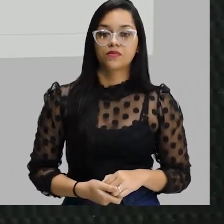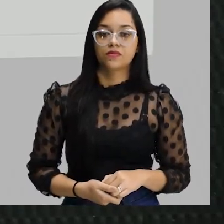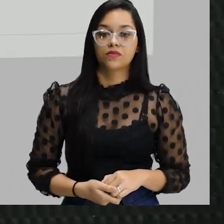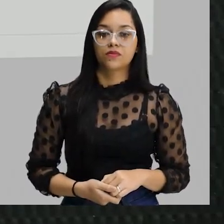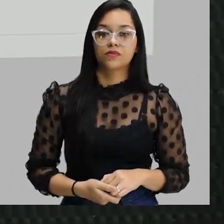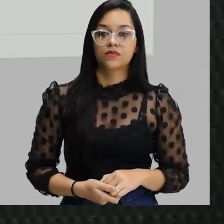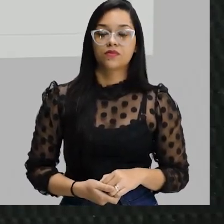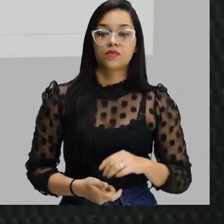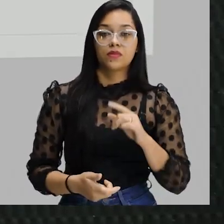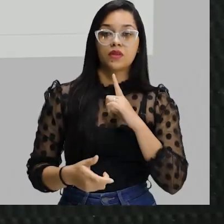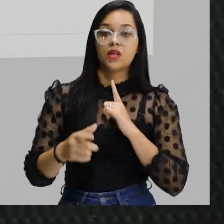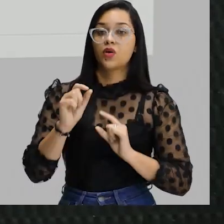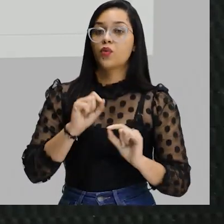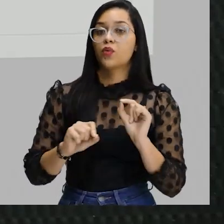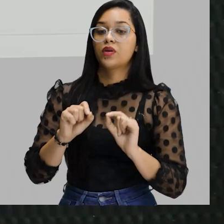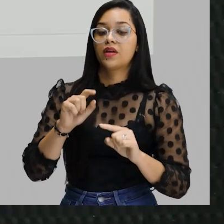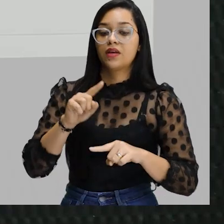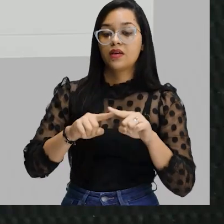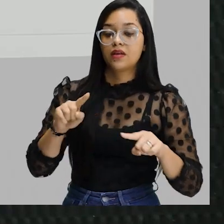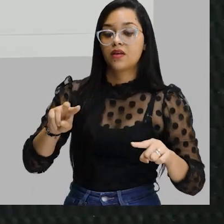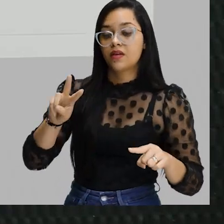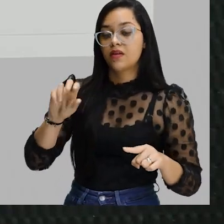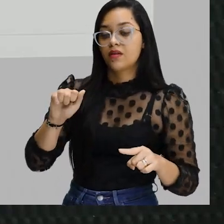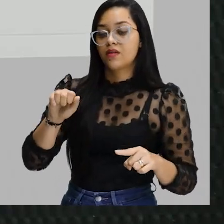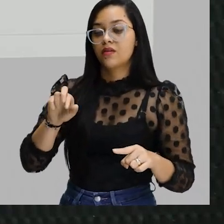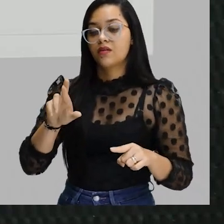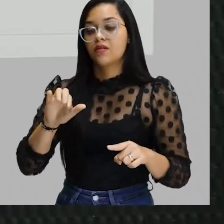ela ser variável.